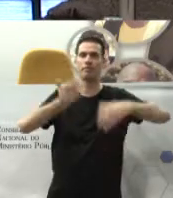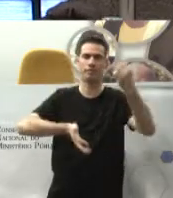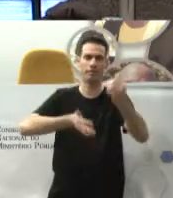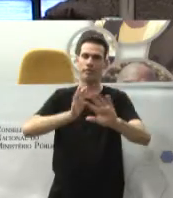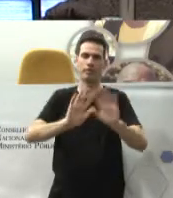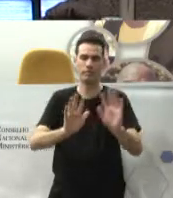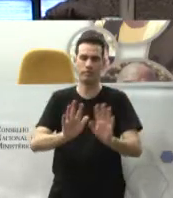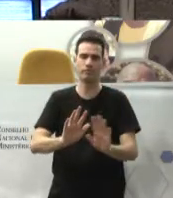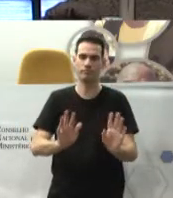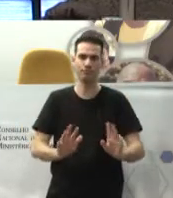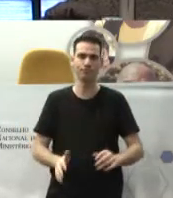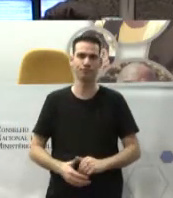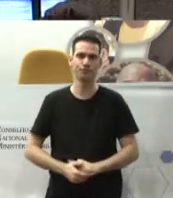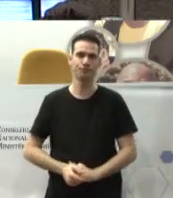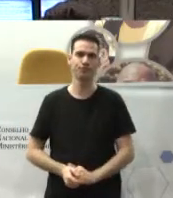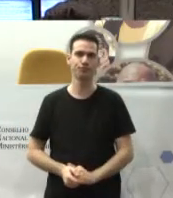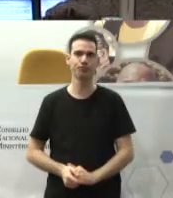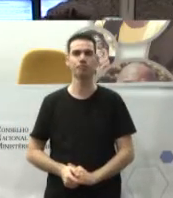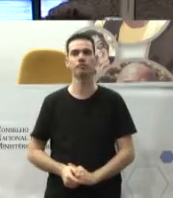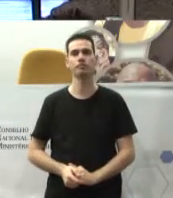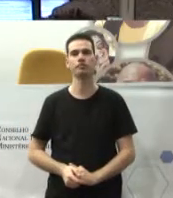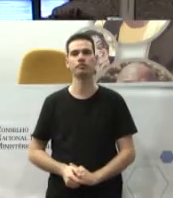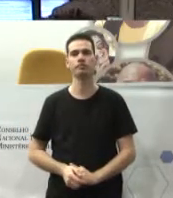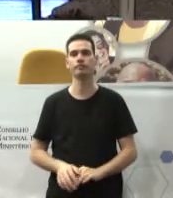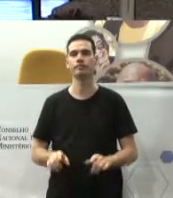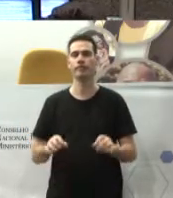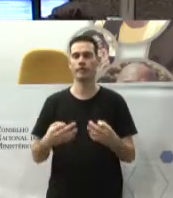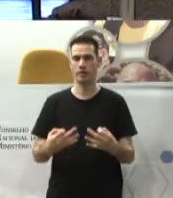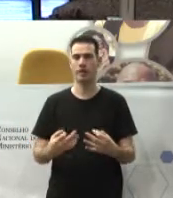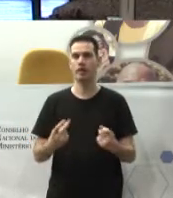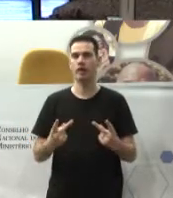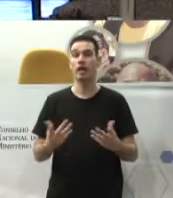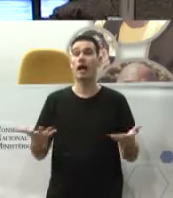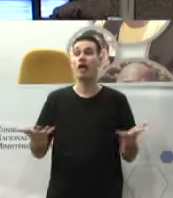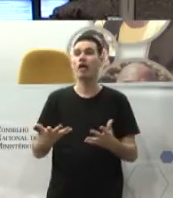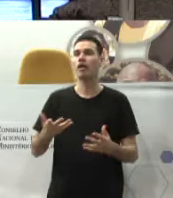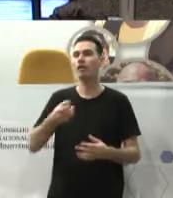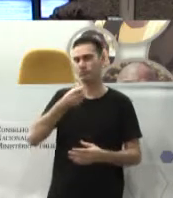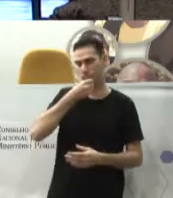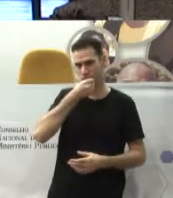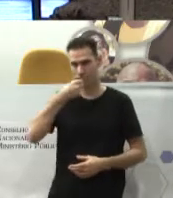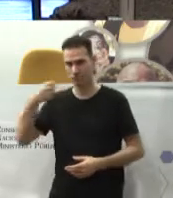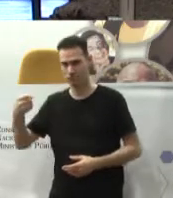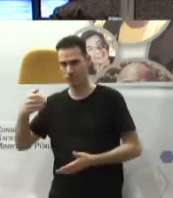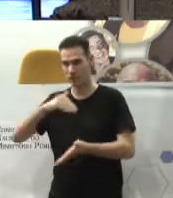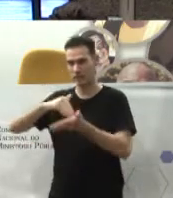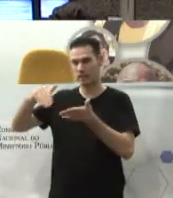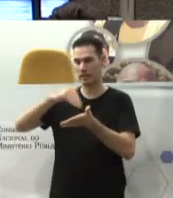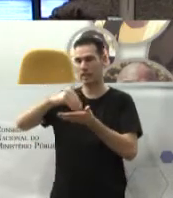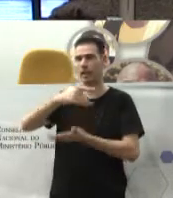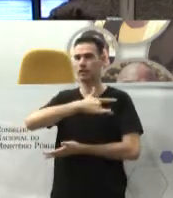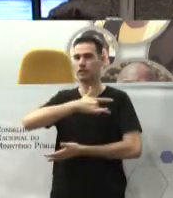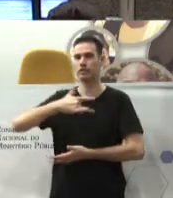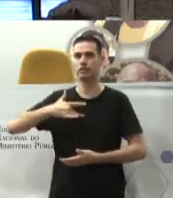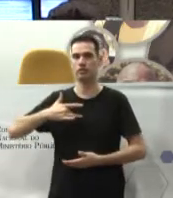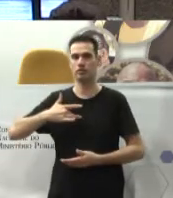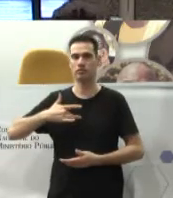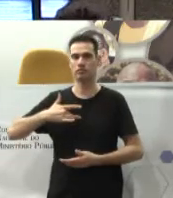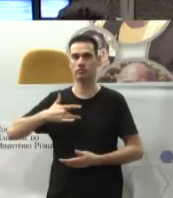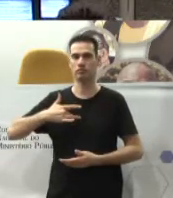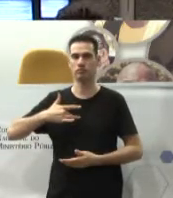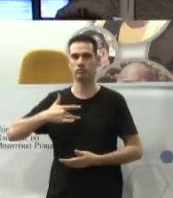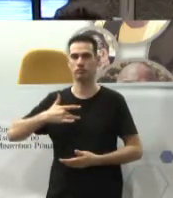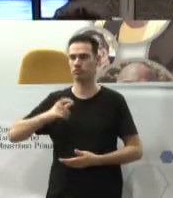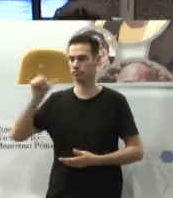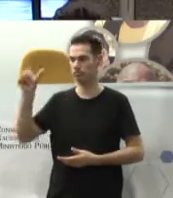eu não vou me alongar aqui com ele. Certo? Eu quero passar aqui a palavra ainda para o secretário de Saúde, que